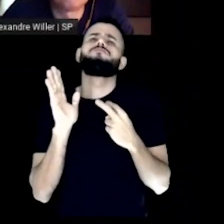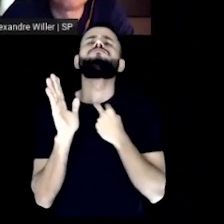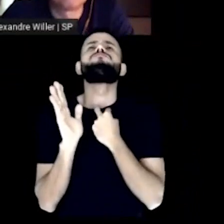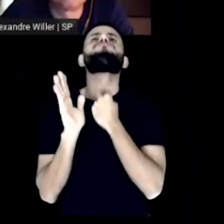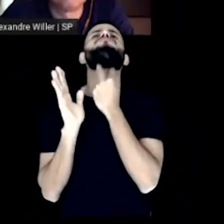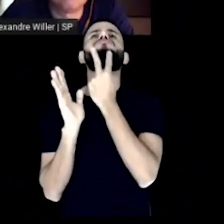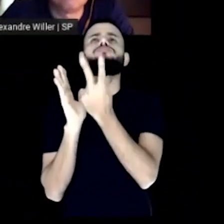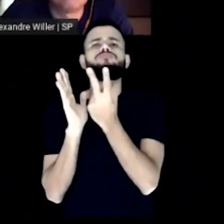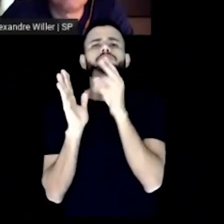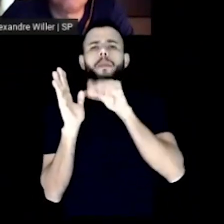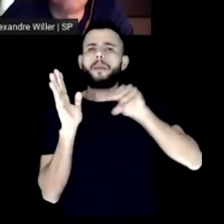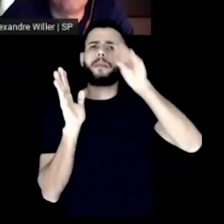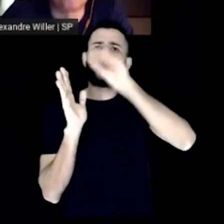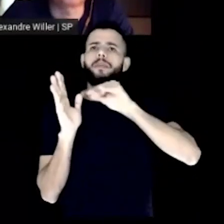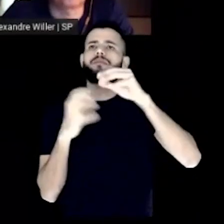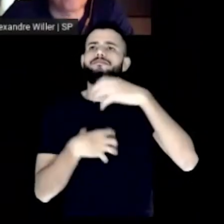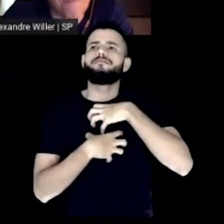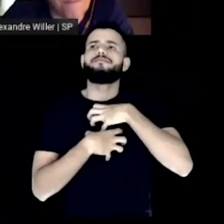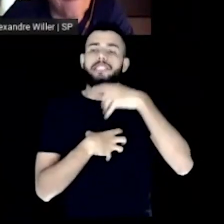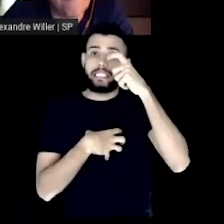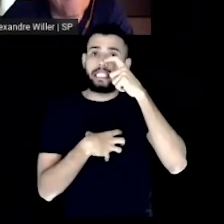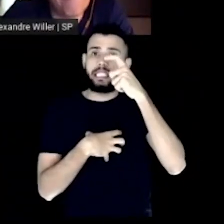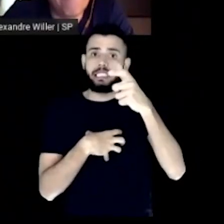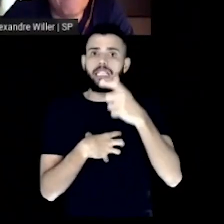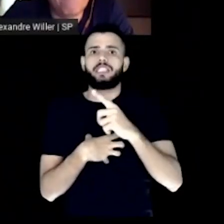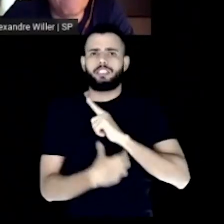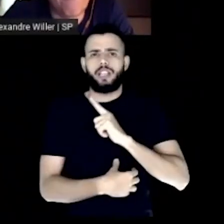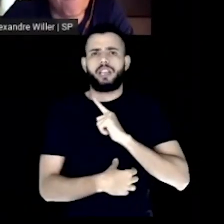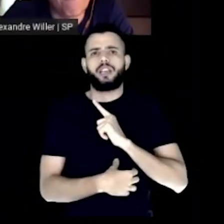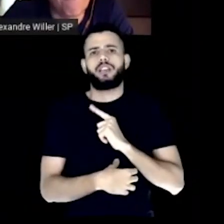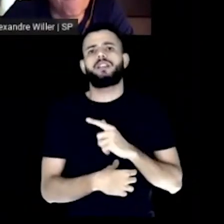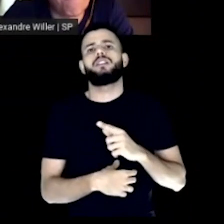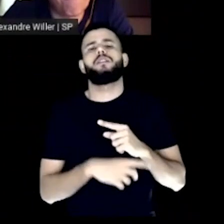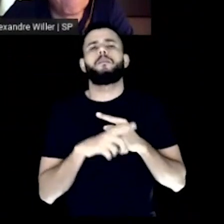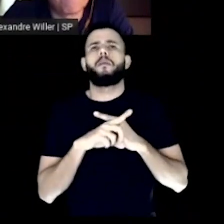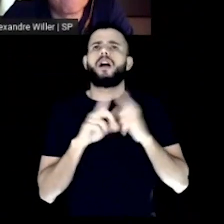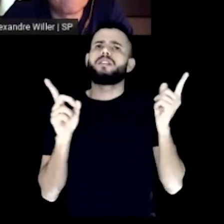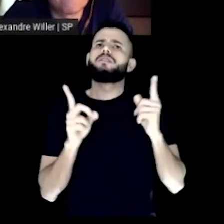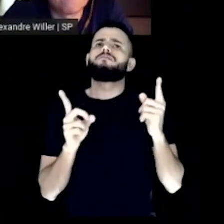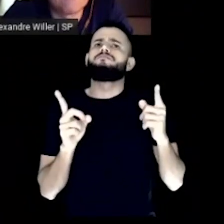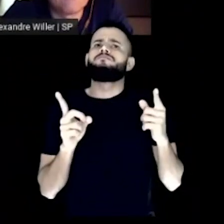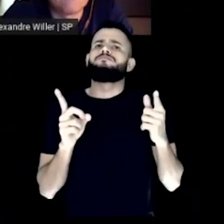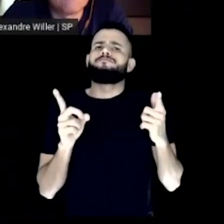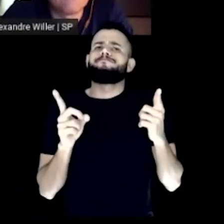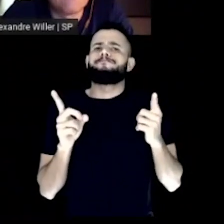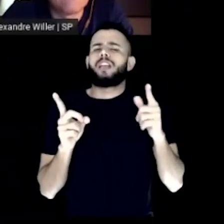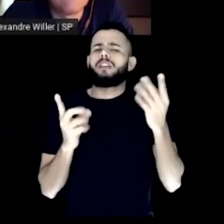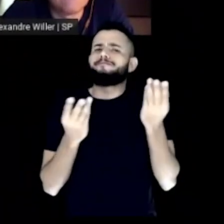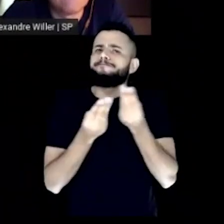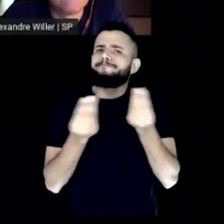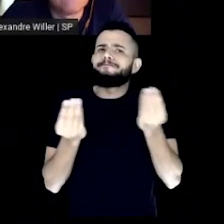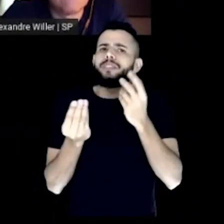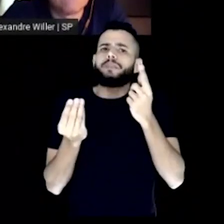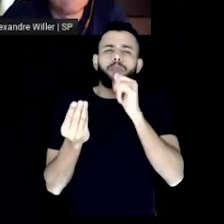que pode ser lido em voz alta, que tem um efeito interessante, assim, de raspado, mas ao mesmo tempo uma cadência. E